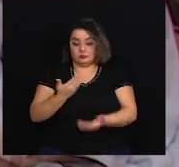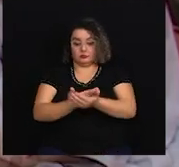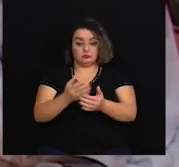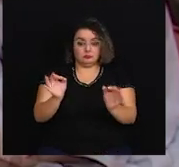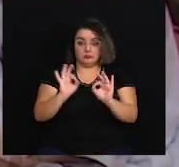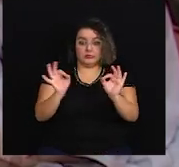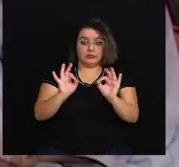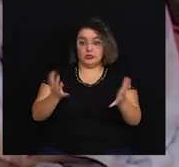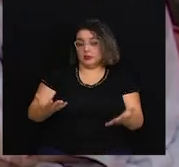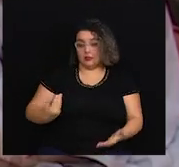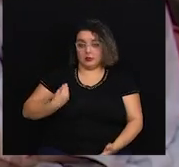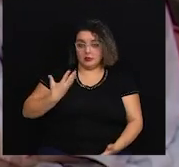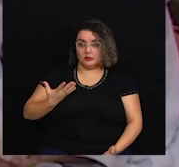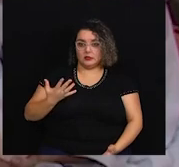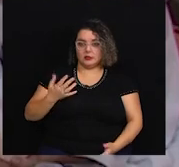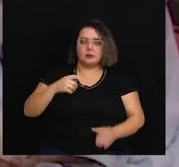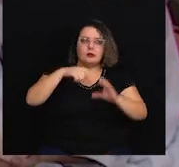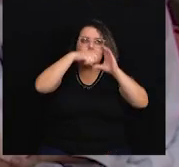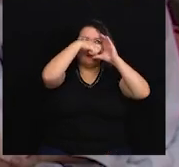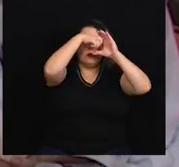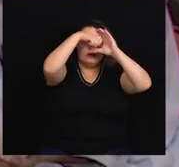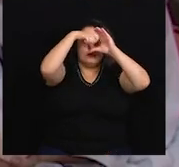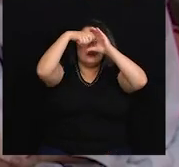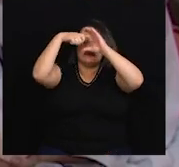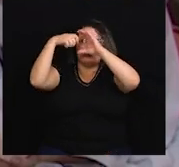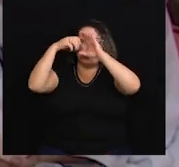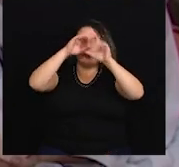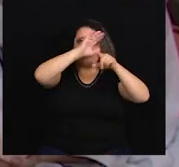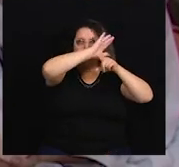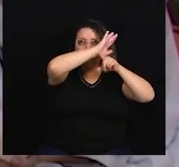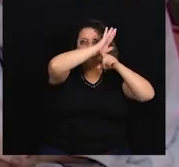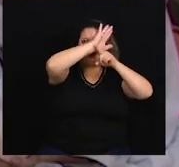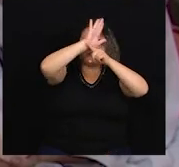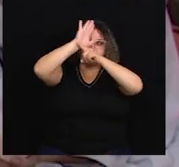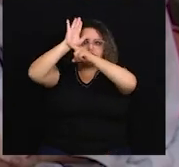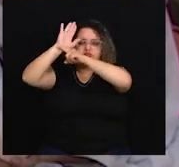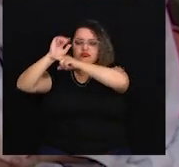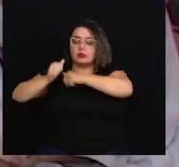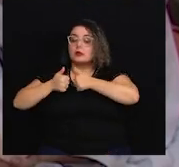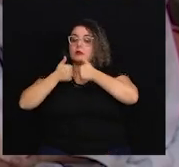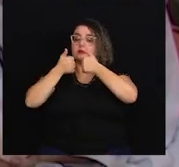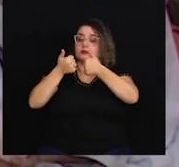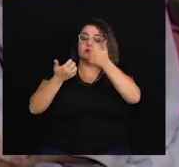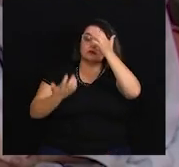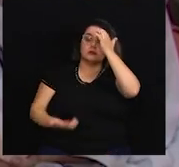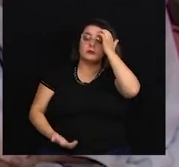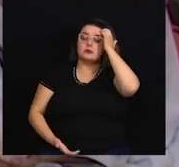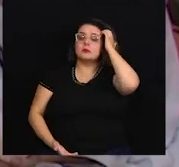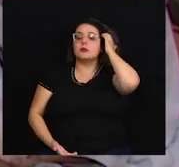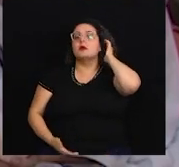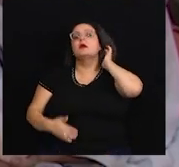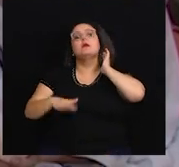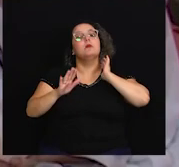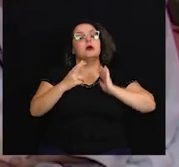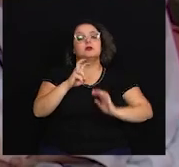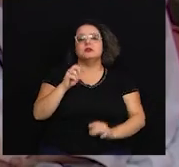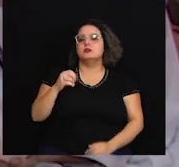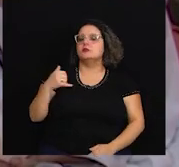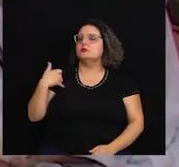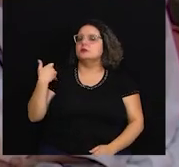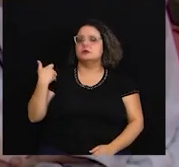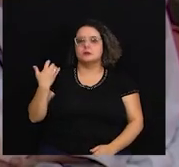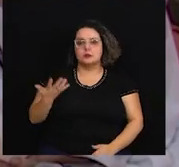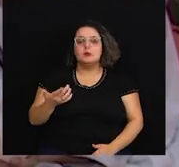então vem o filme ver um filme um filme que tem um saldo positivo porque você vê tô com mais de 50 anos e nós continuamos